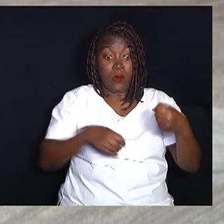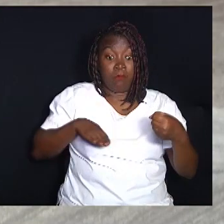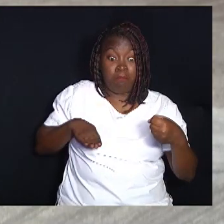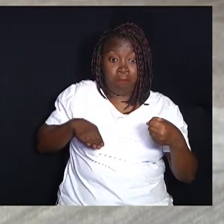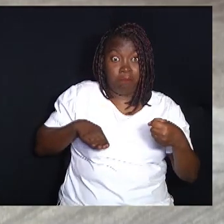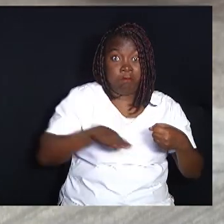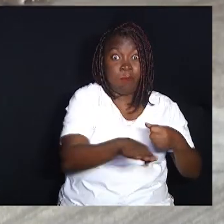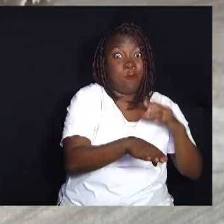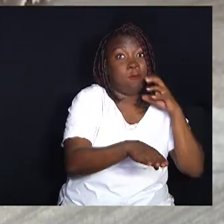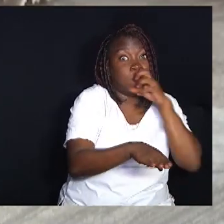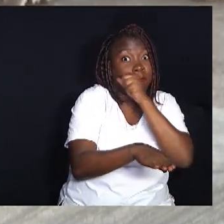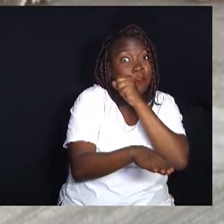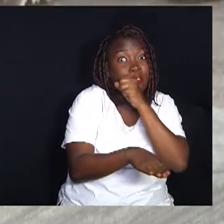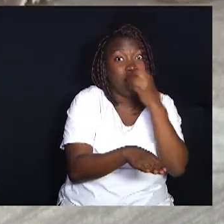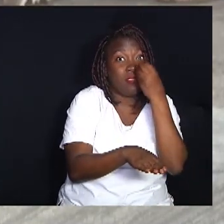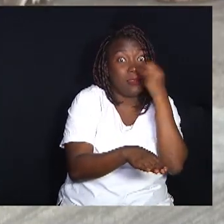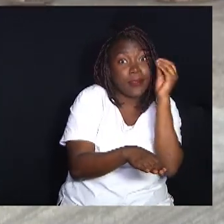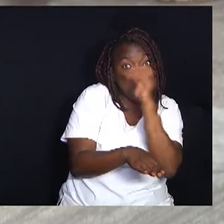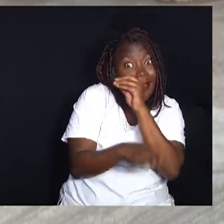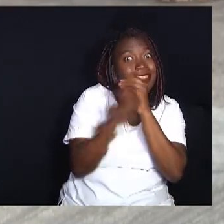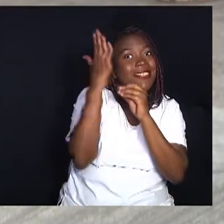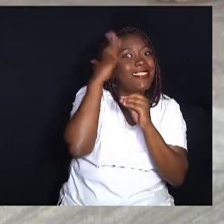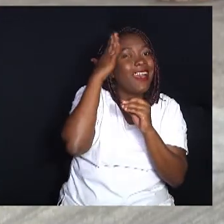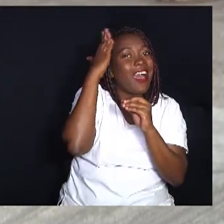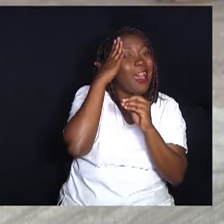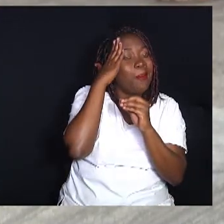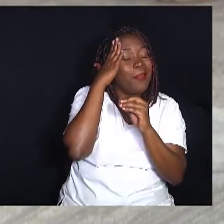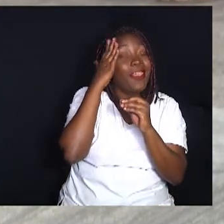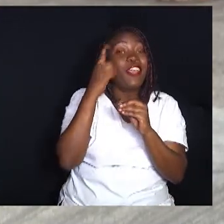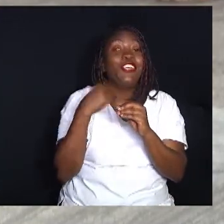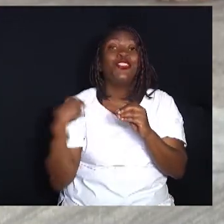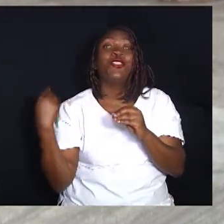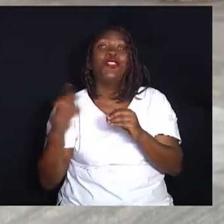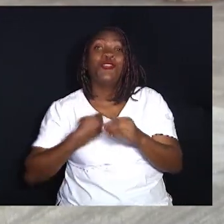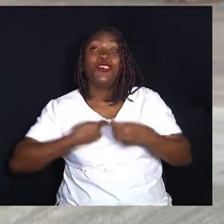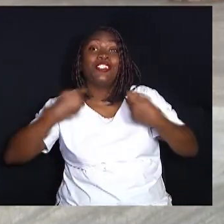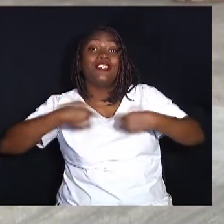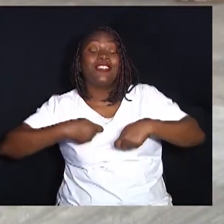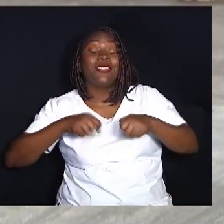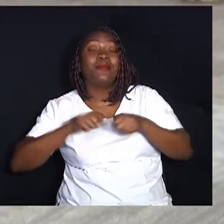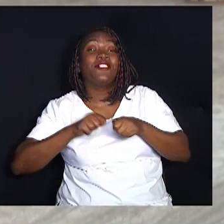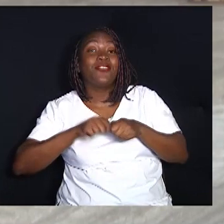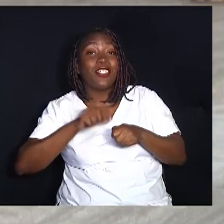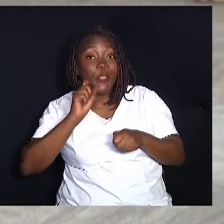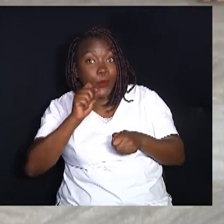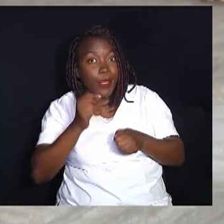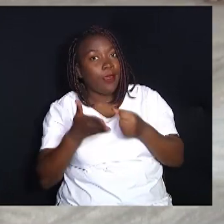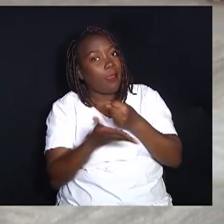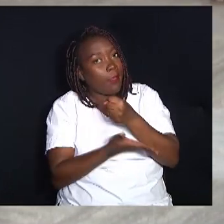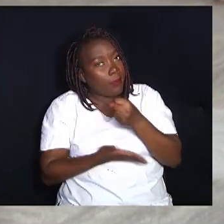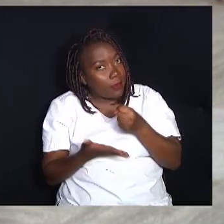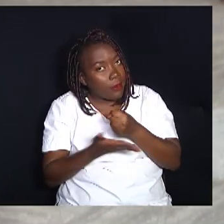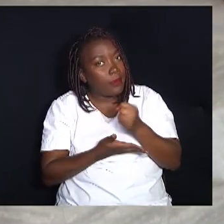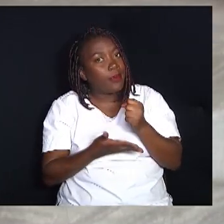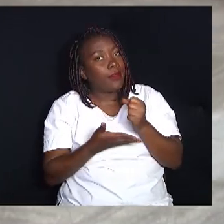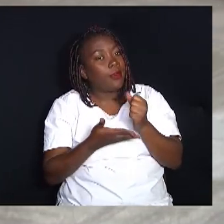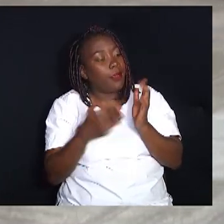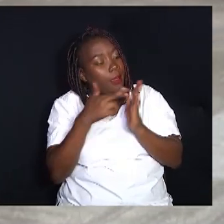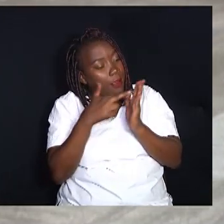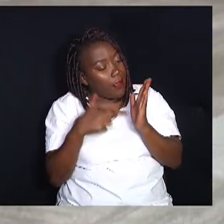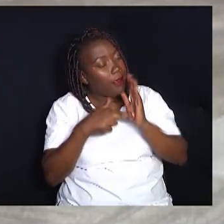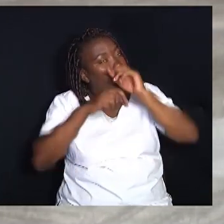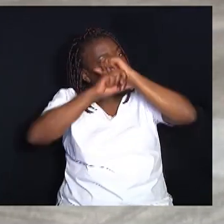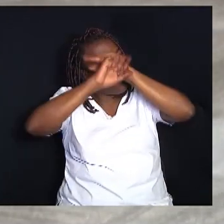transgride, ele está ciente disso. O que nós temos que fazer, respaldado no princípio da transparência e da publicidade, é